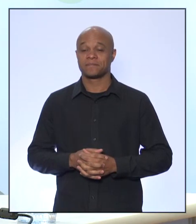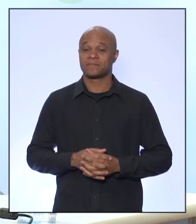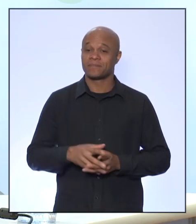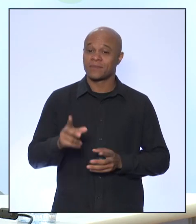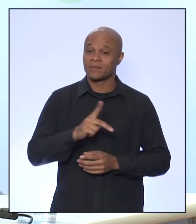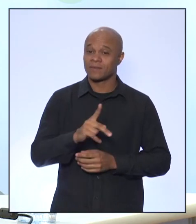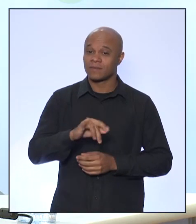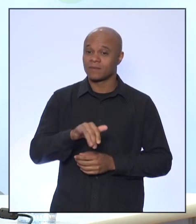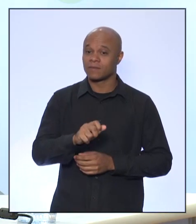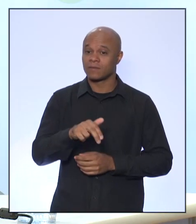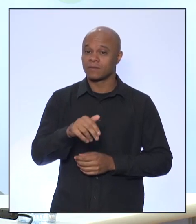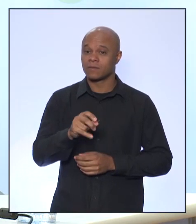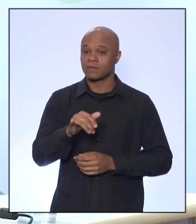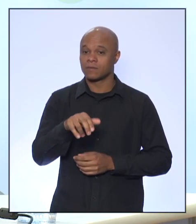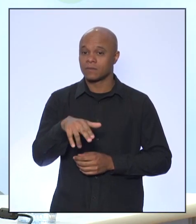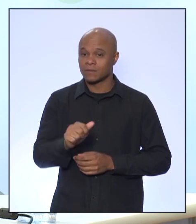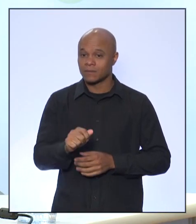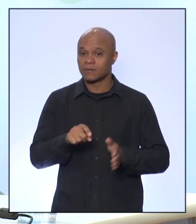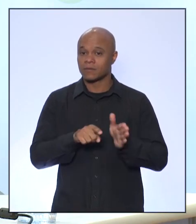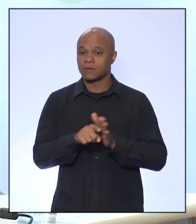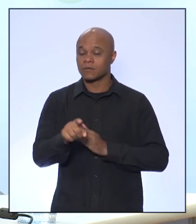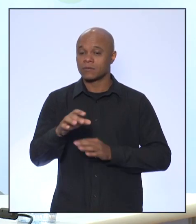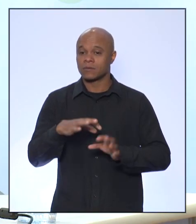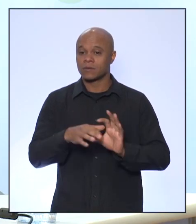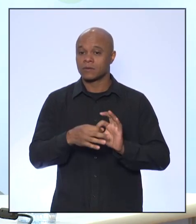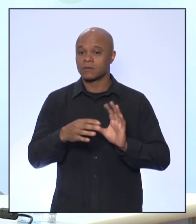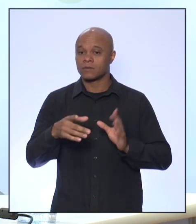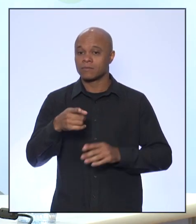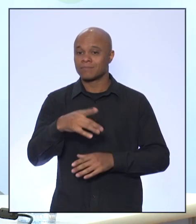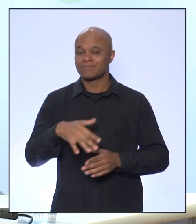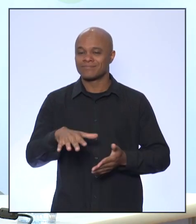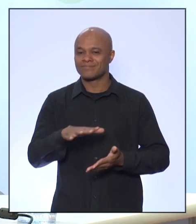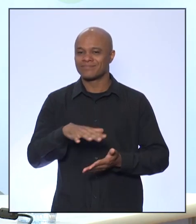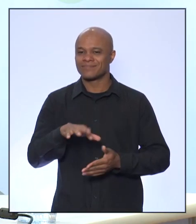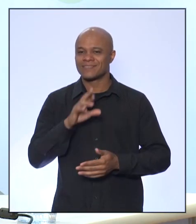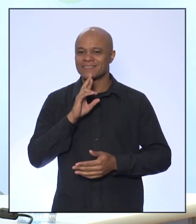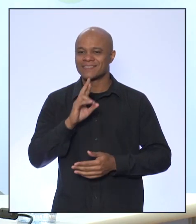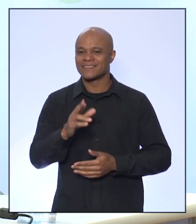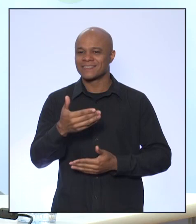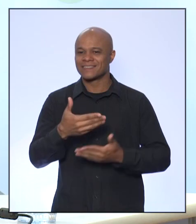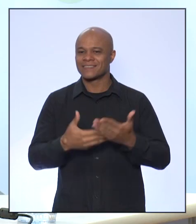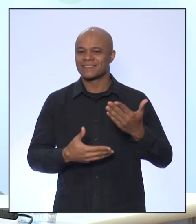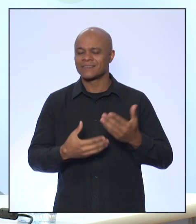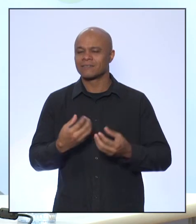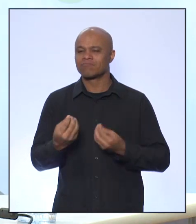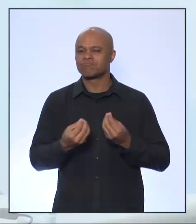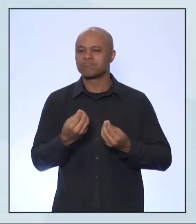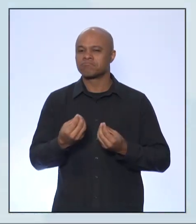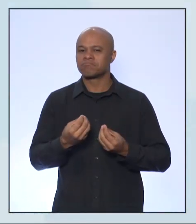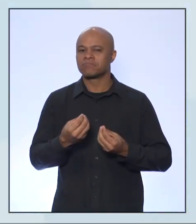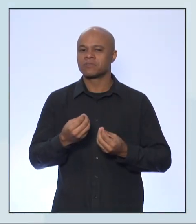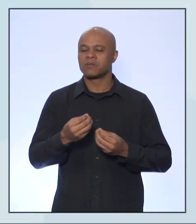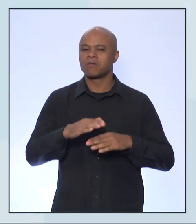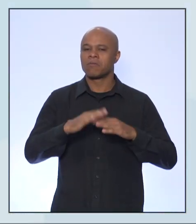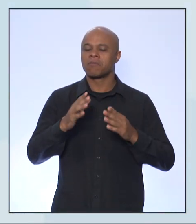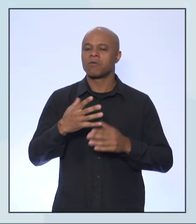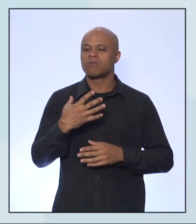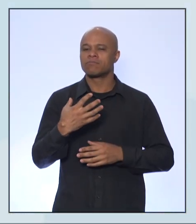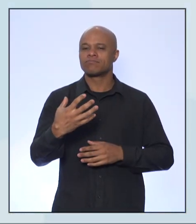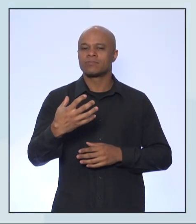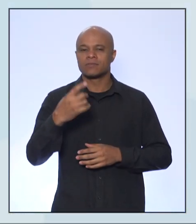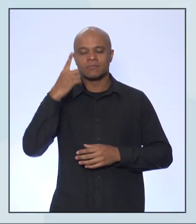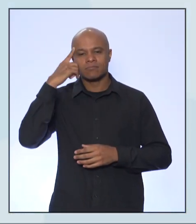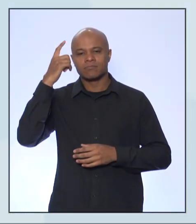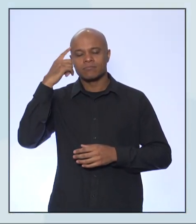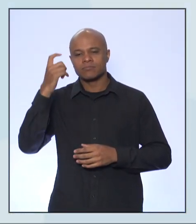Professora Janaína, você deixou uma questão para os nossos alunos, nossos estudantes responderem no chat. Qual é a influência dos ideais